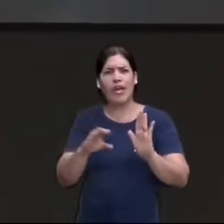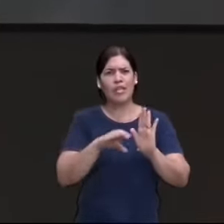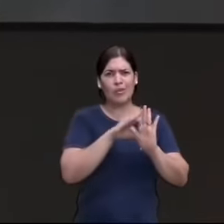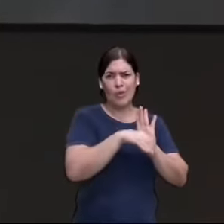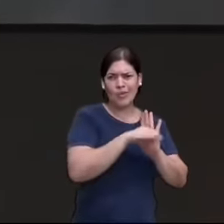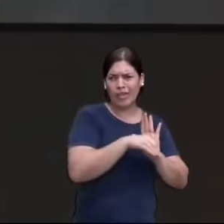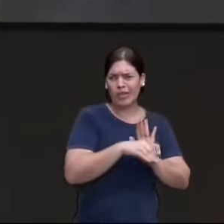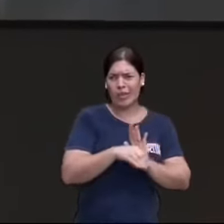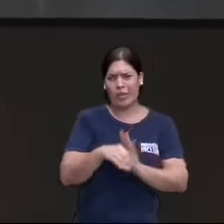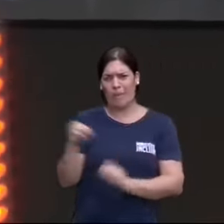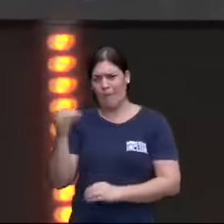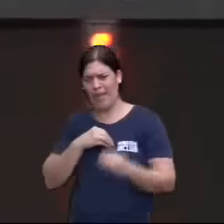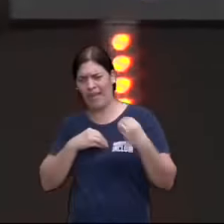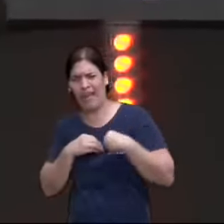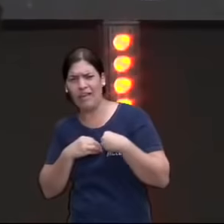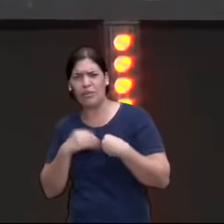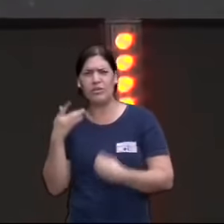delicioso.